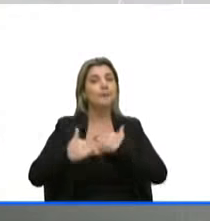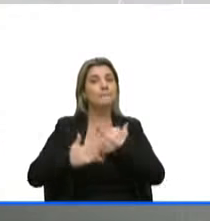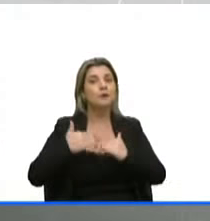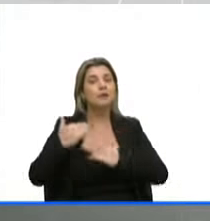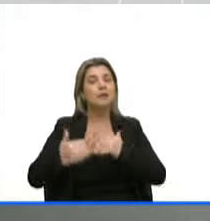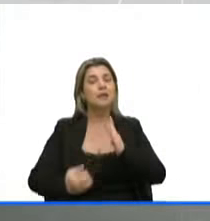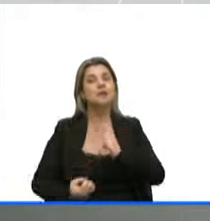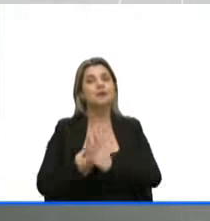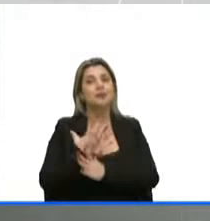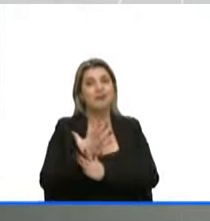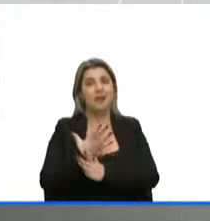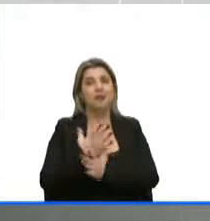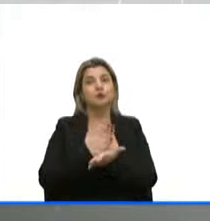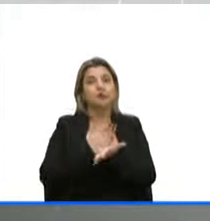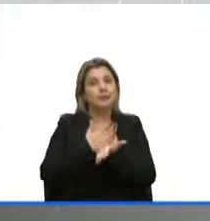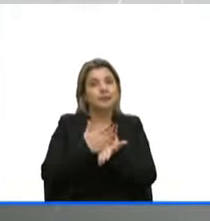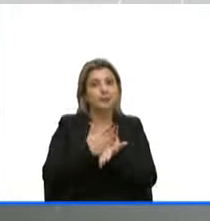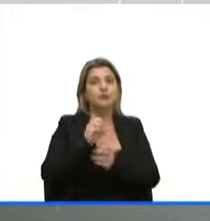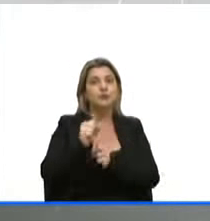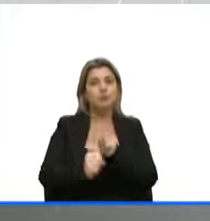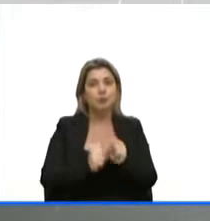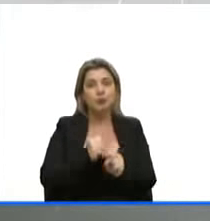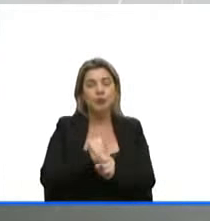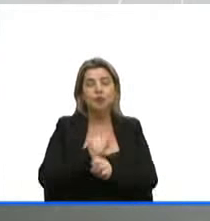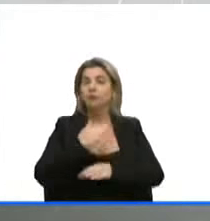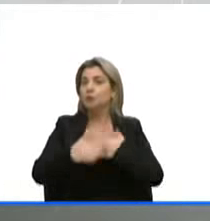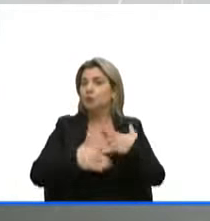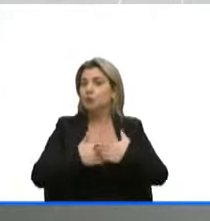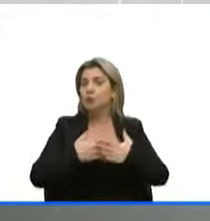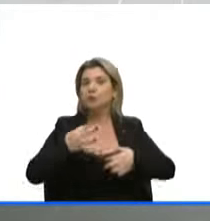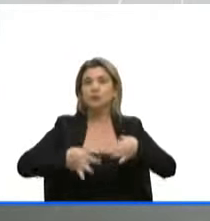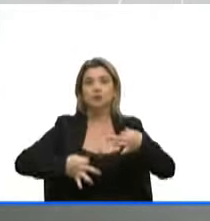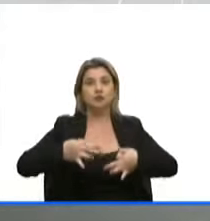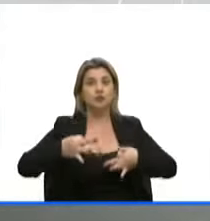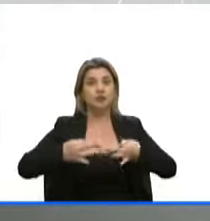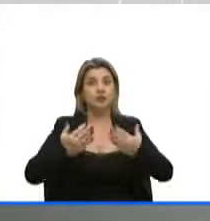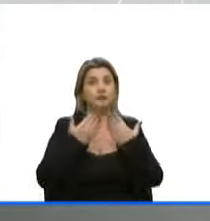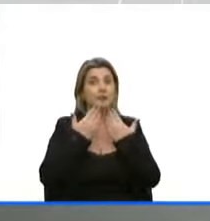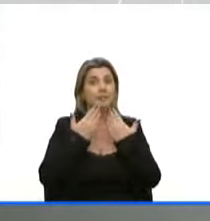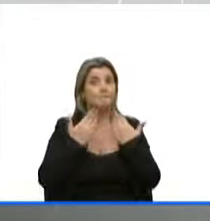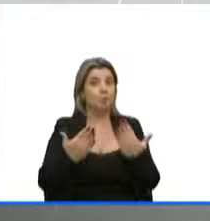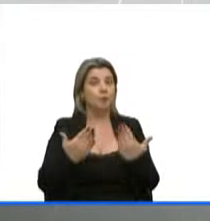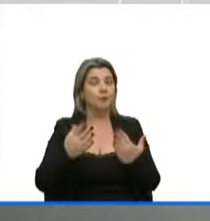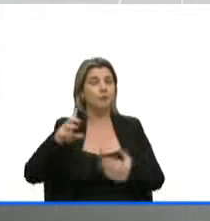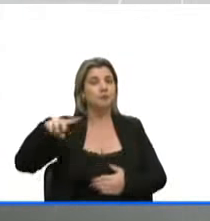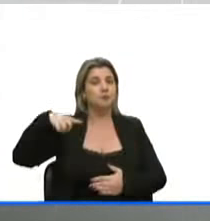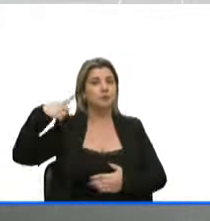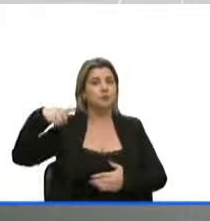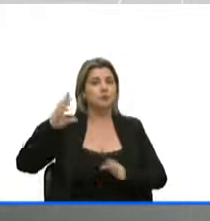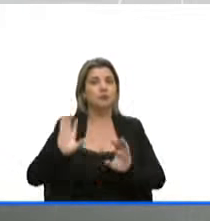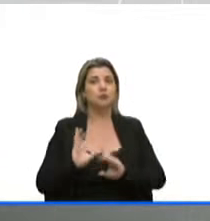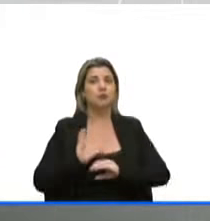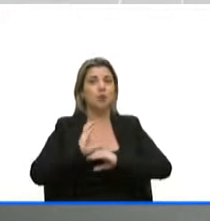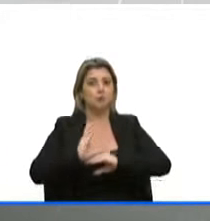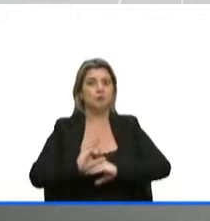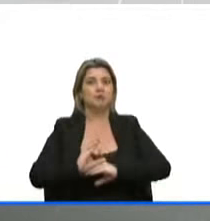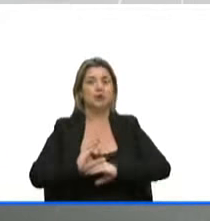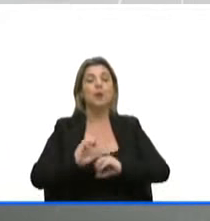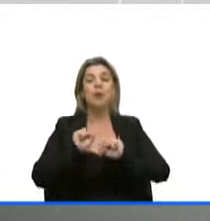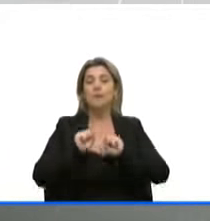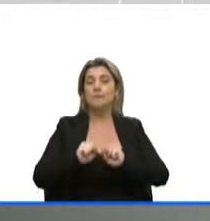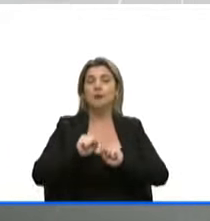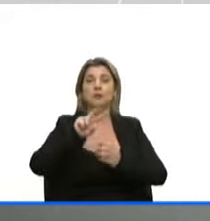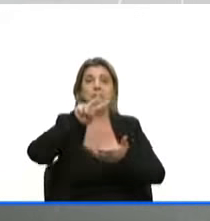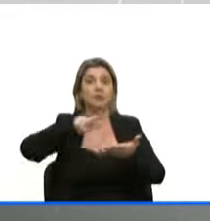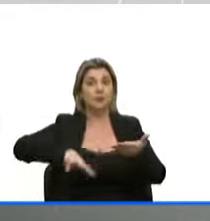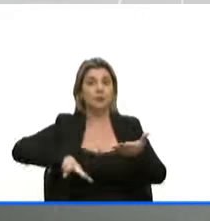criado no início do ano, onde todas as justificativas são públicas para os deputados membros da comissão. Ali podem ser